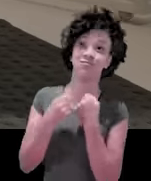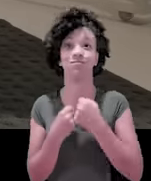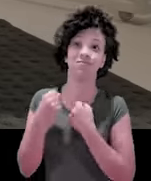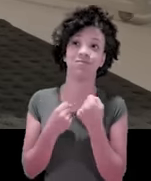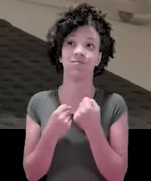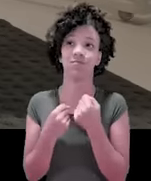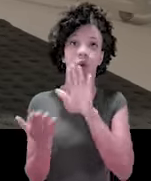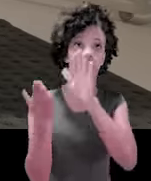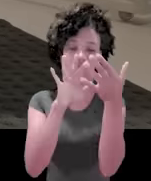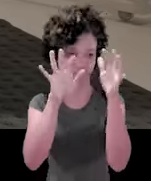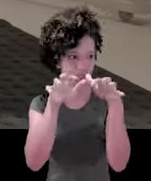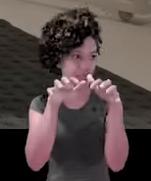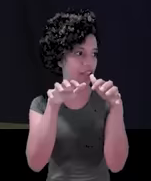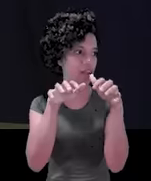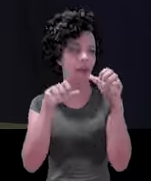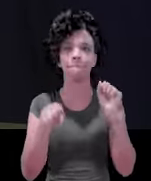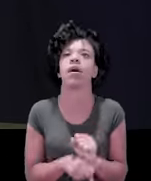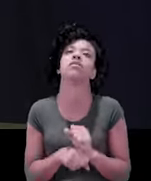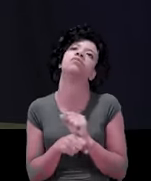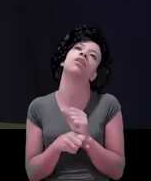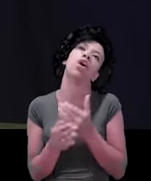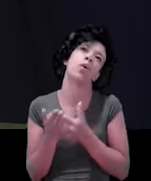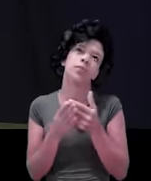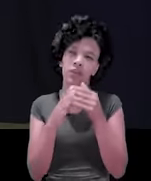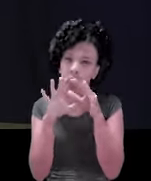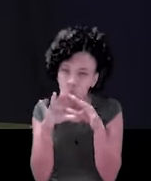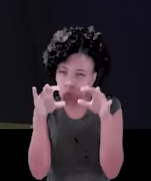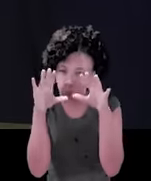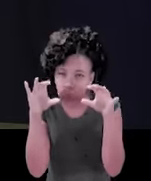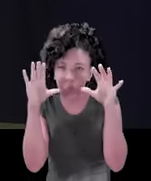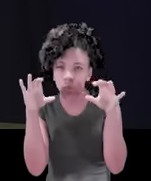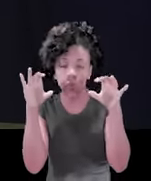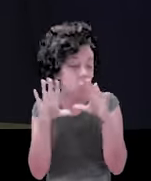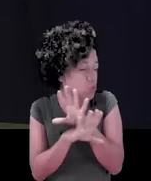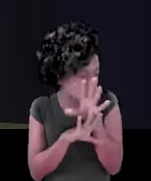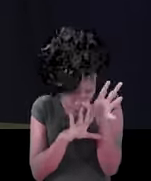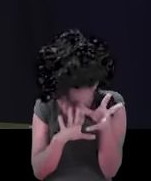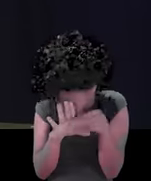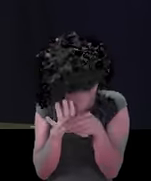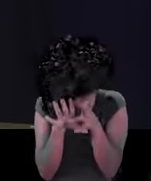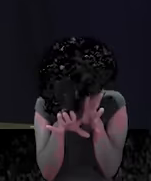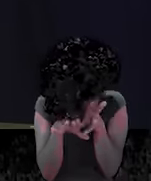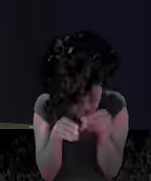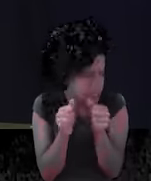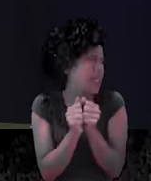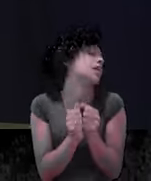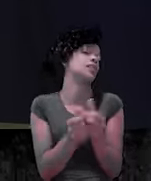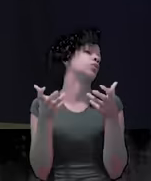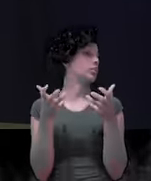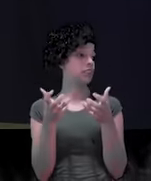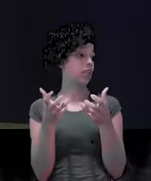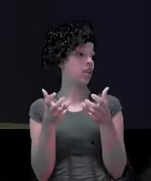tornava caminhar a gente chumbinho quando começa a subir uma serra tudo que eu queria tudo tudo tudo tudo que eu